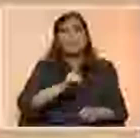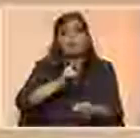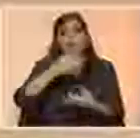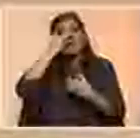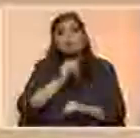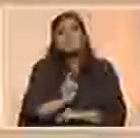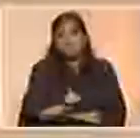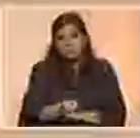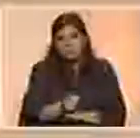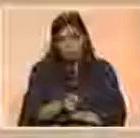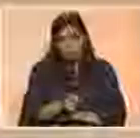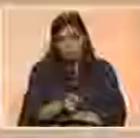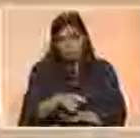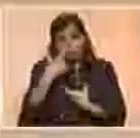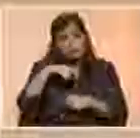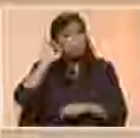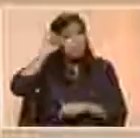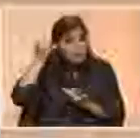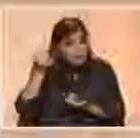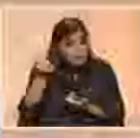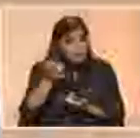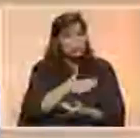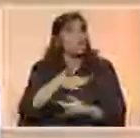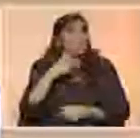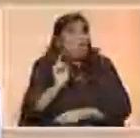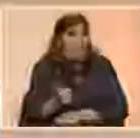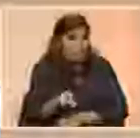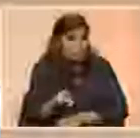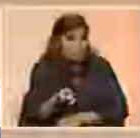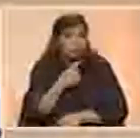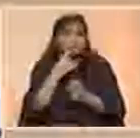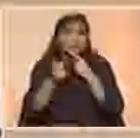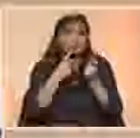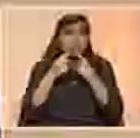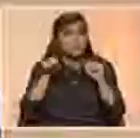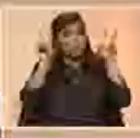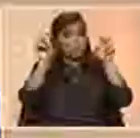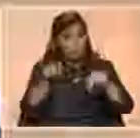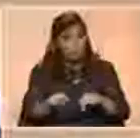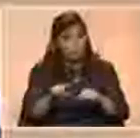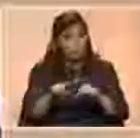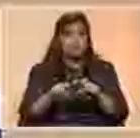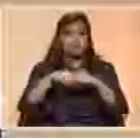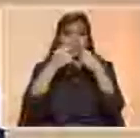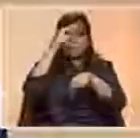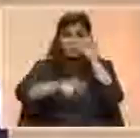convicções? A nível nutricional haverá perdas? É saudável? São as perguntas para o tema de hoje do Sociedade Civil.